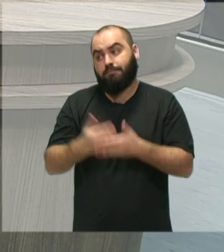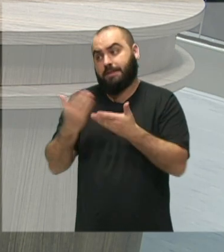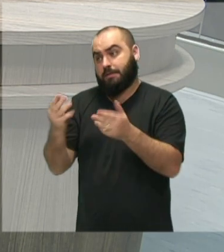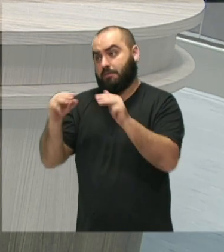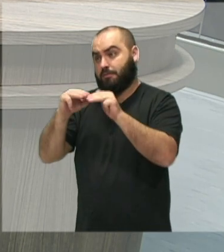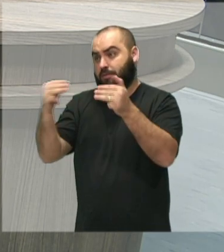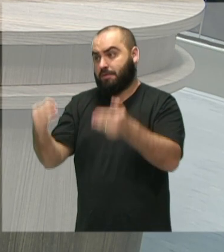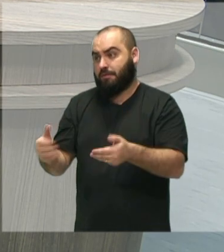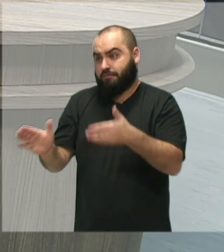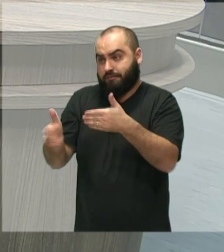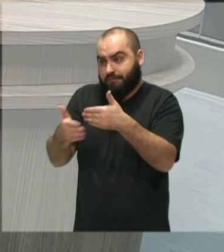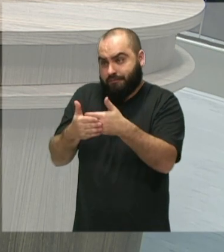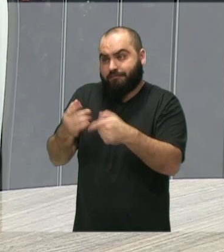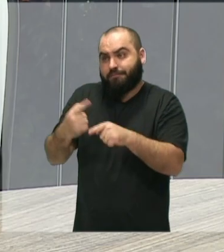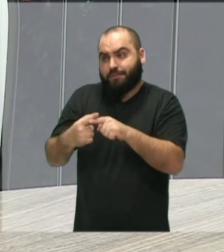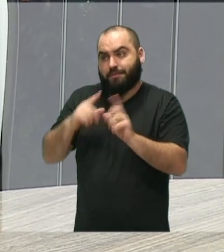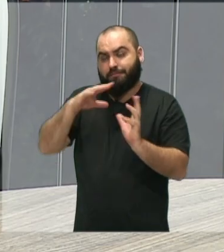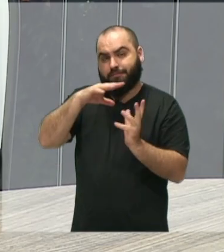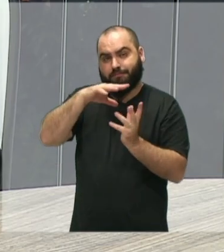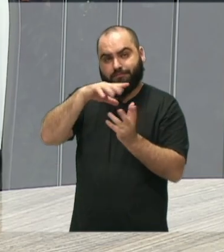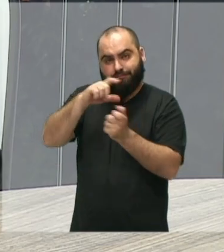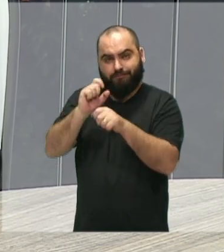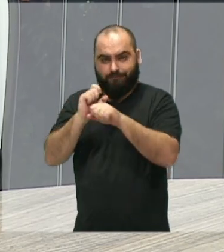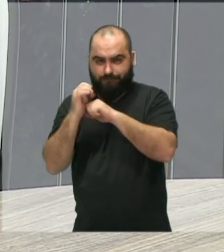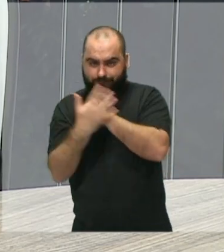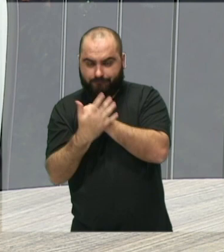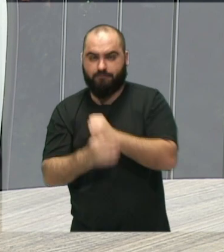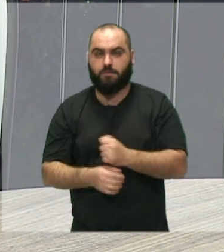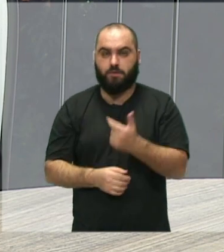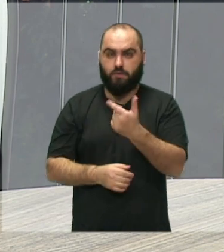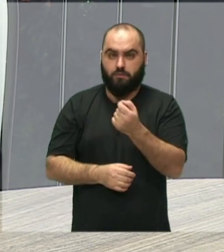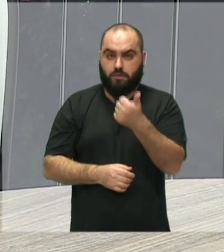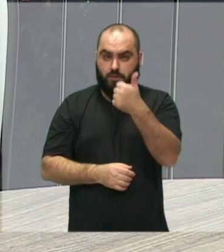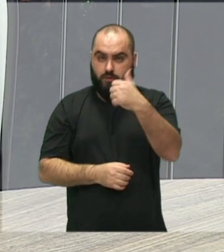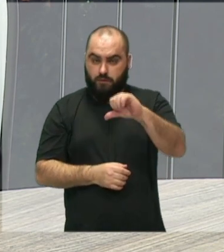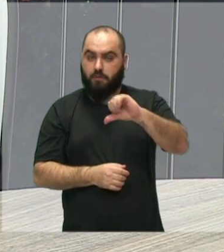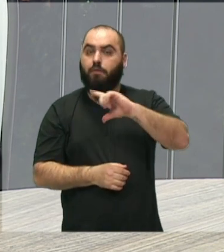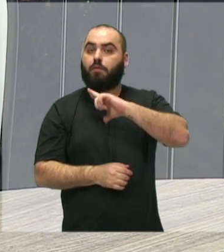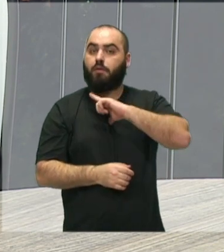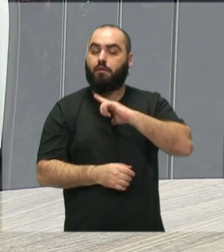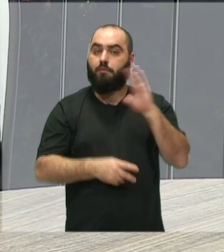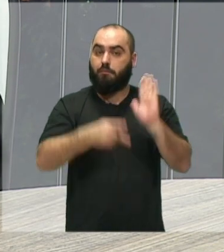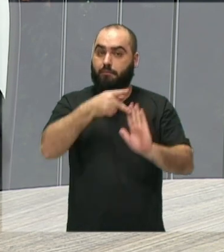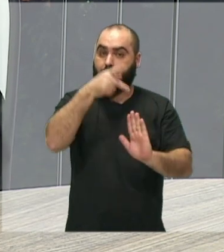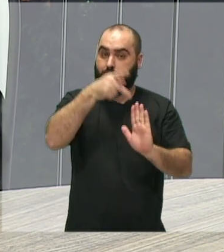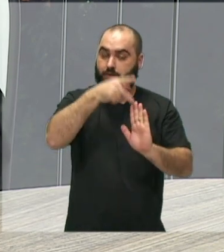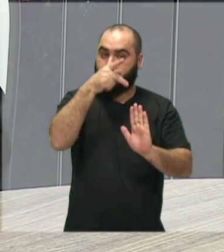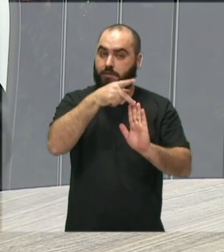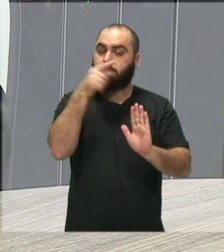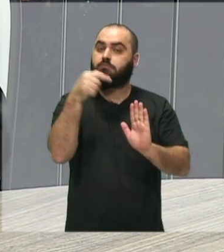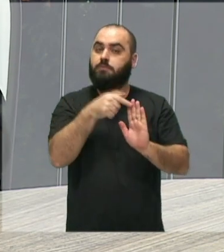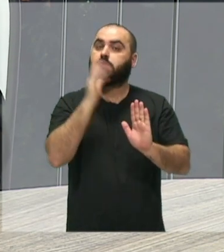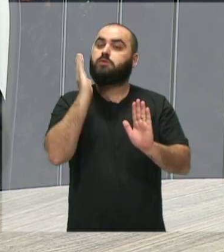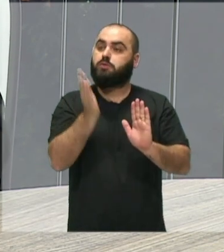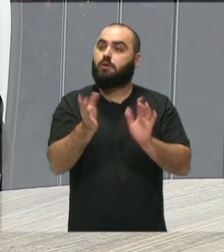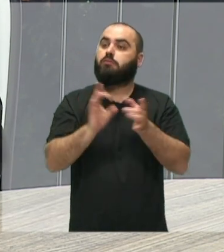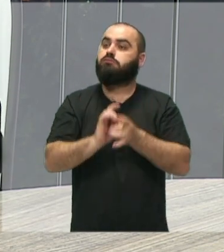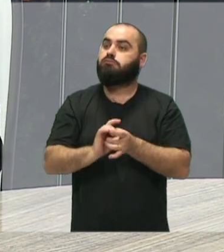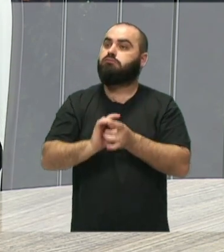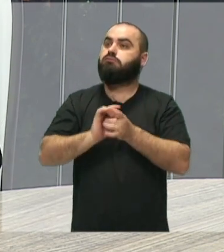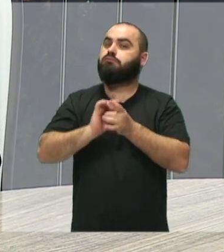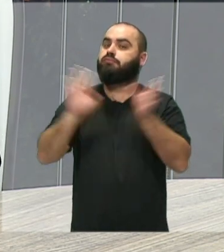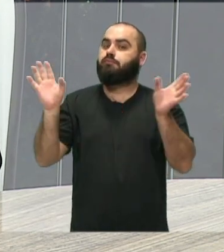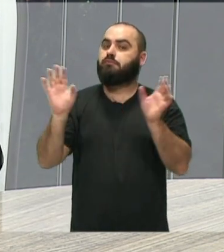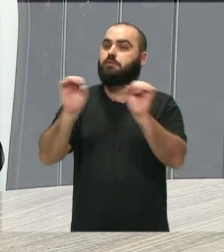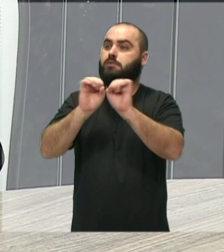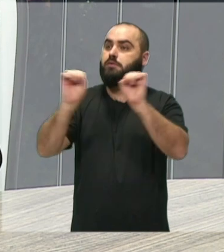bom tempo ali devido à pandemia, né? E em 2019 teve uma portaria que já permitia essa abertura do